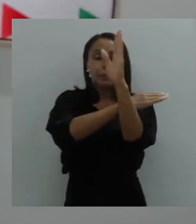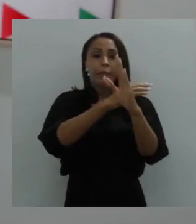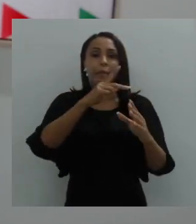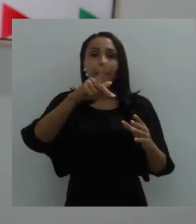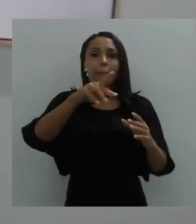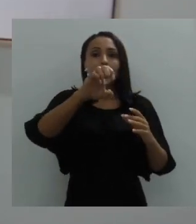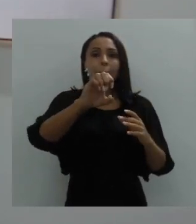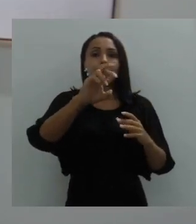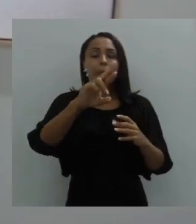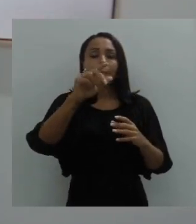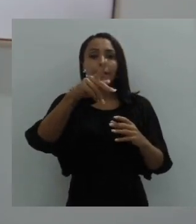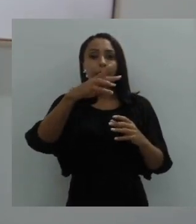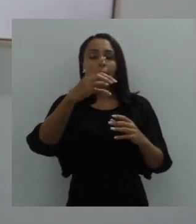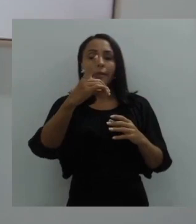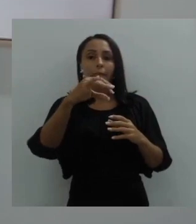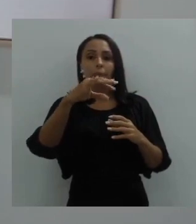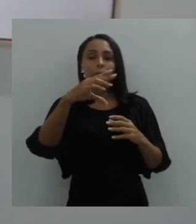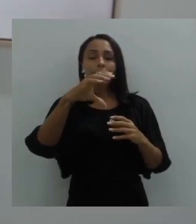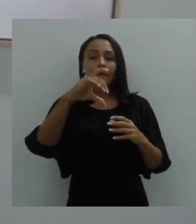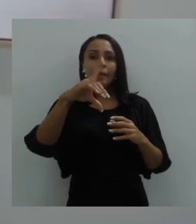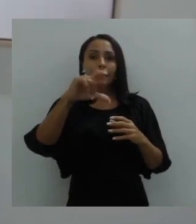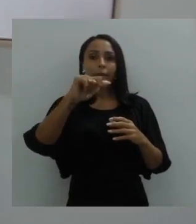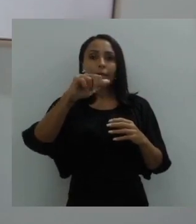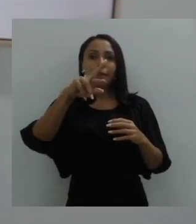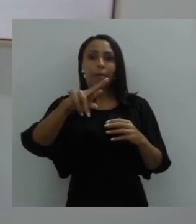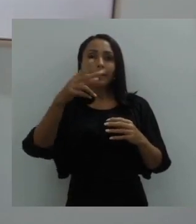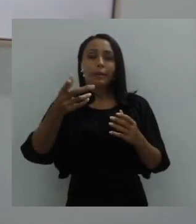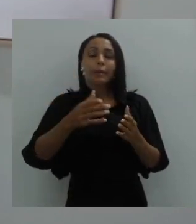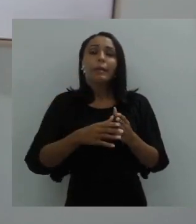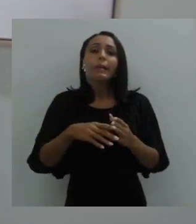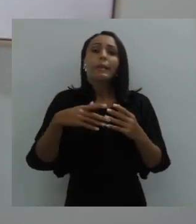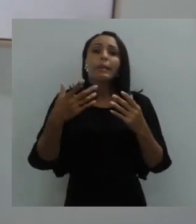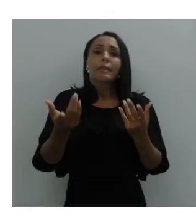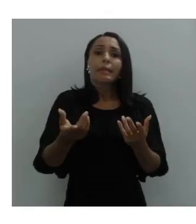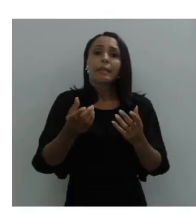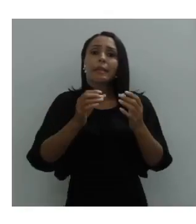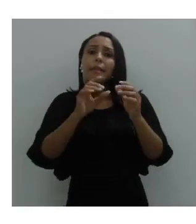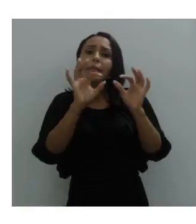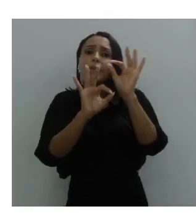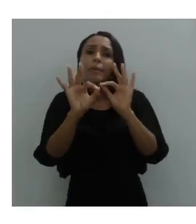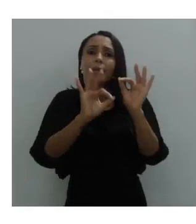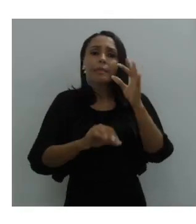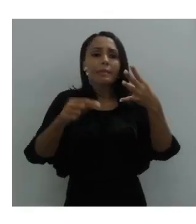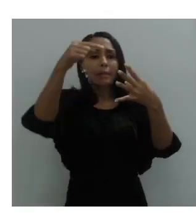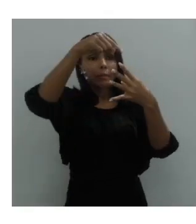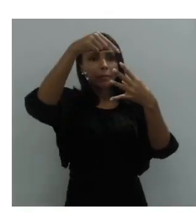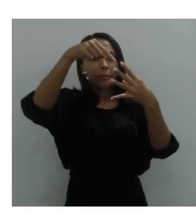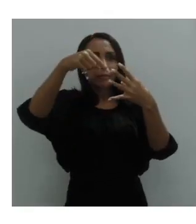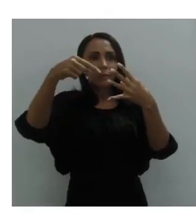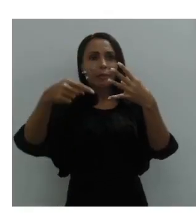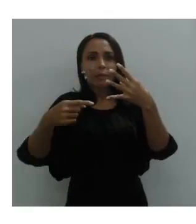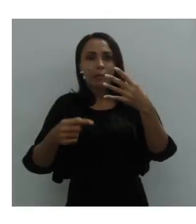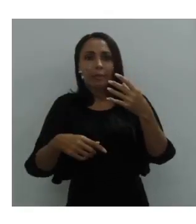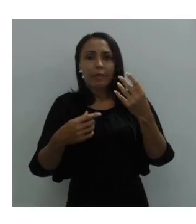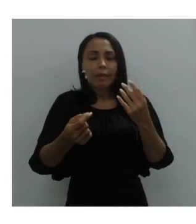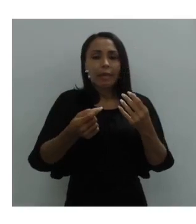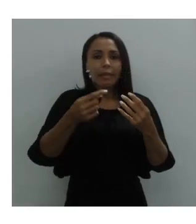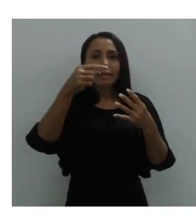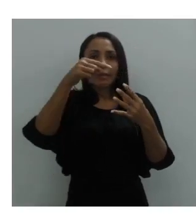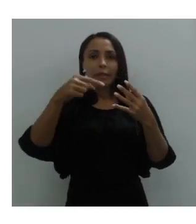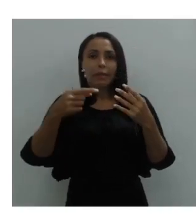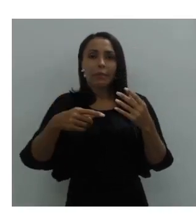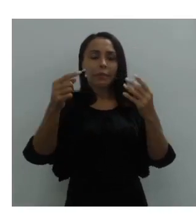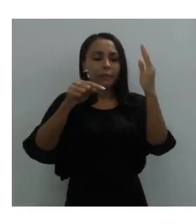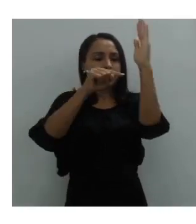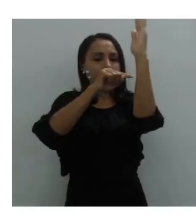perpendicular. E esse plano cartesiano ele é formado por 4 quadrantes, cada um contendo 90